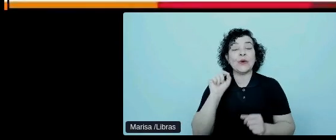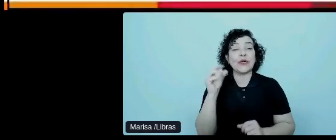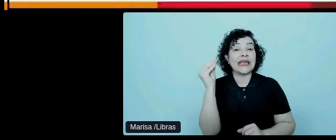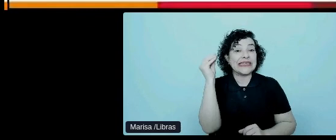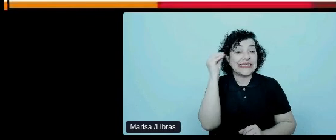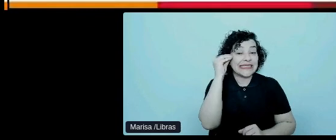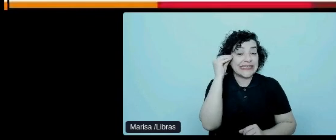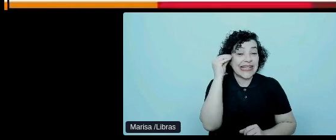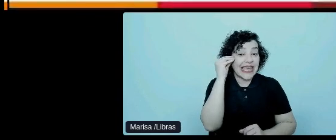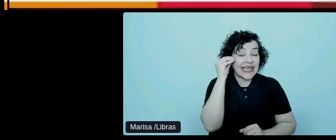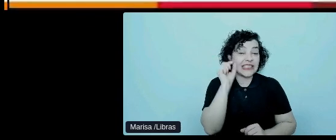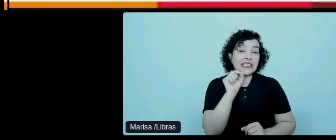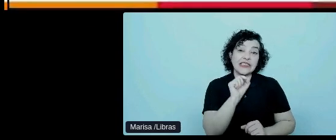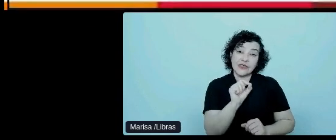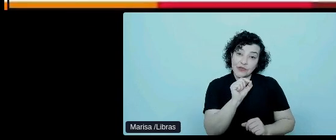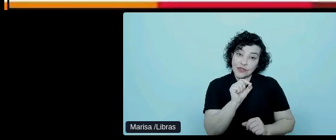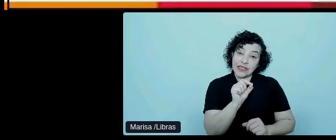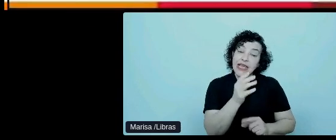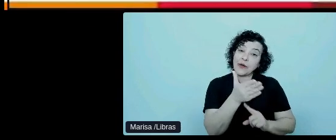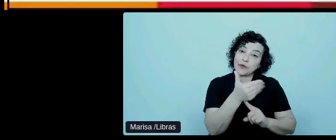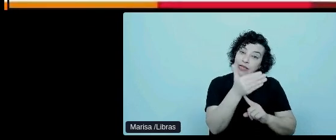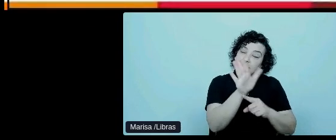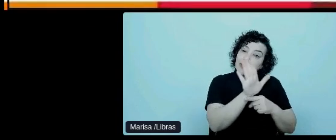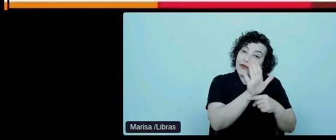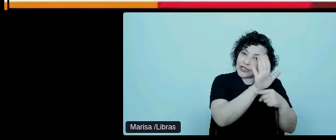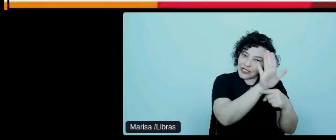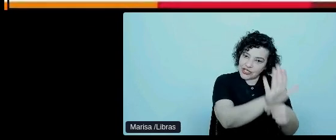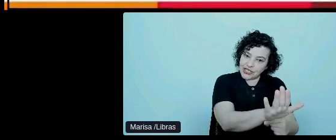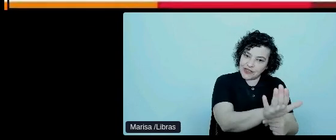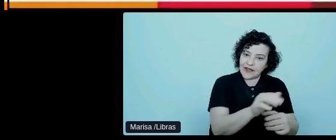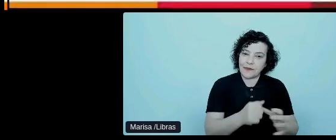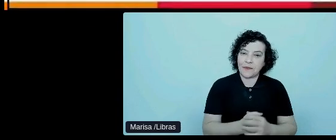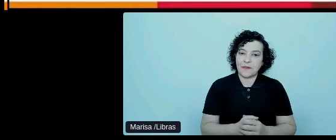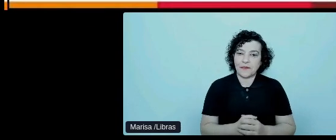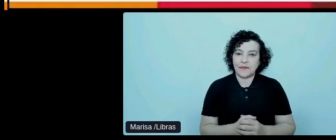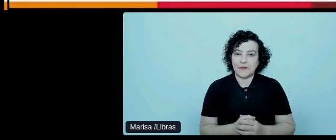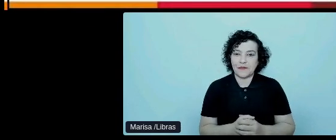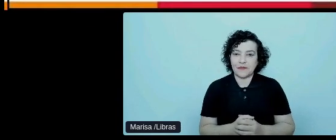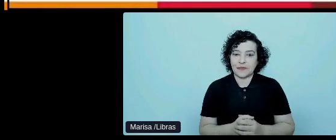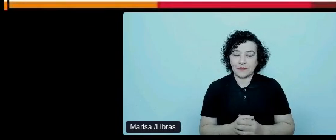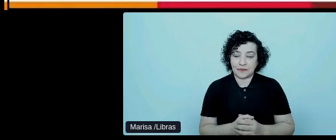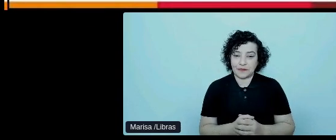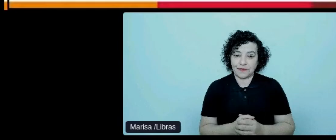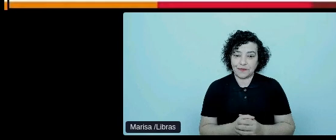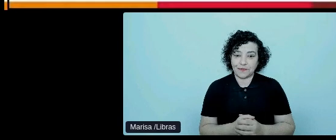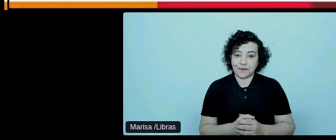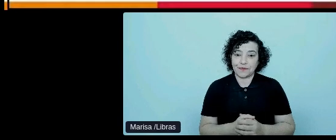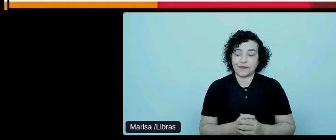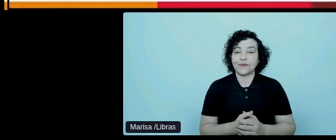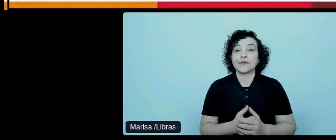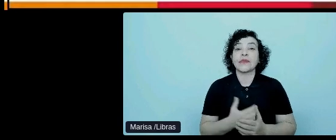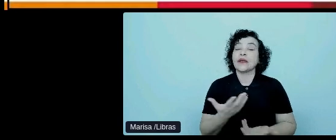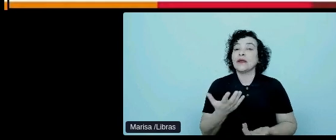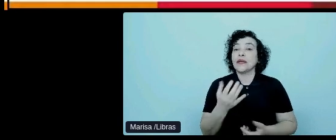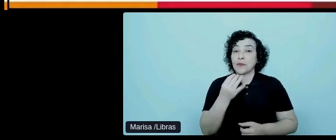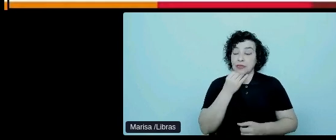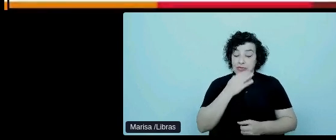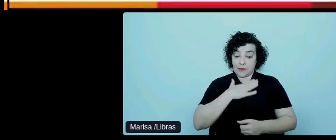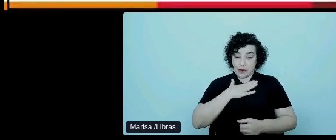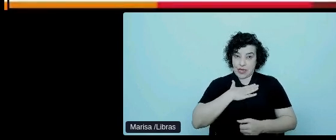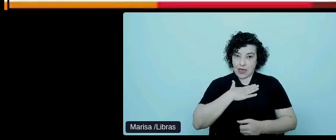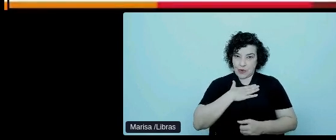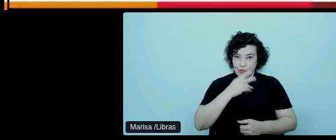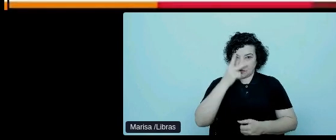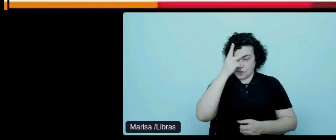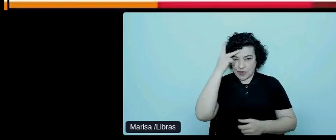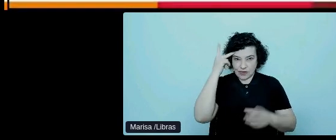eu faço com tecnologia assistiva. E eu sou um QA não PCD, eu posso usar tecnologia assistiva